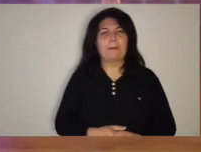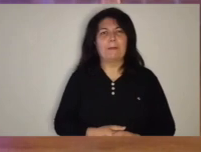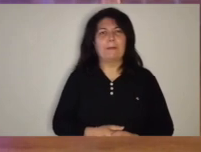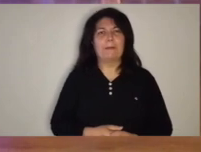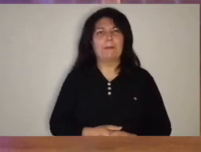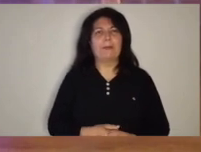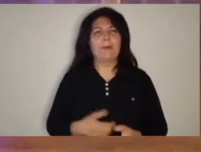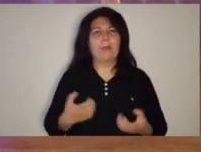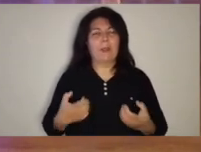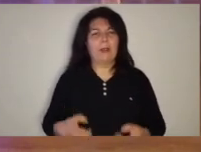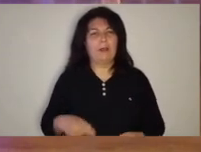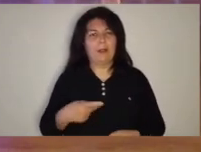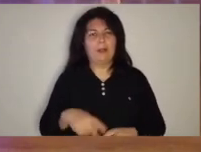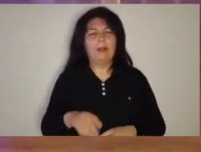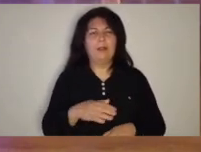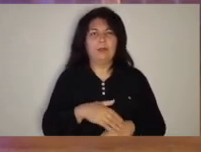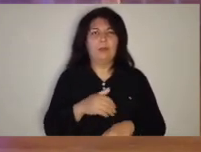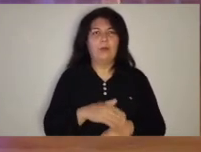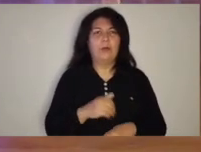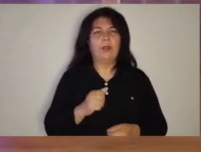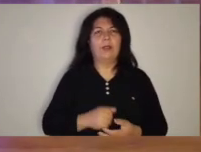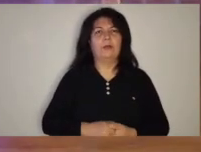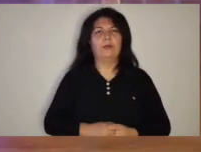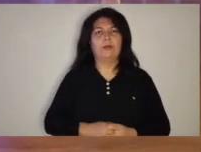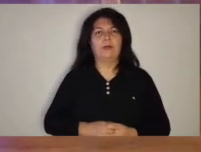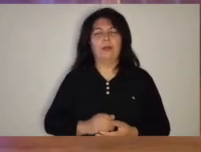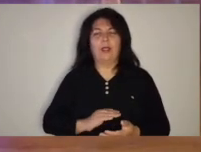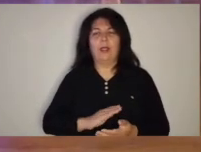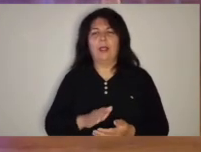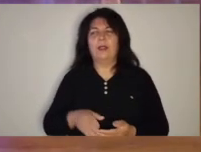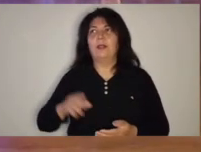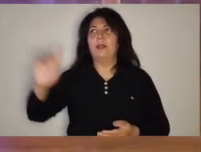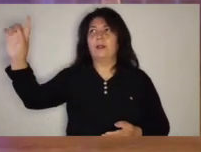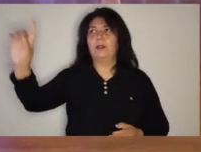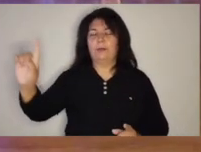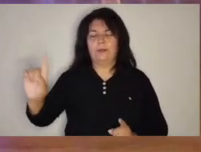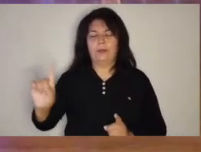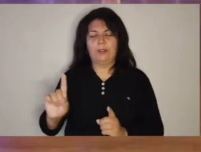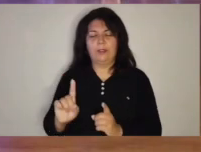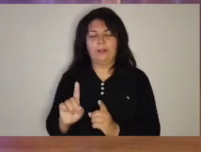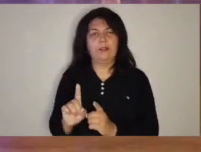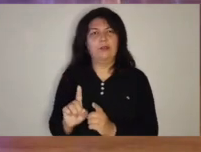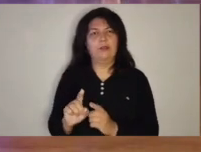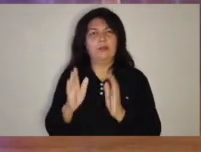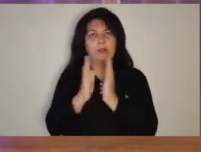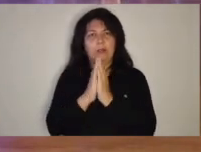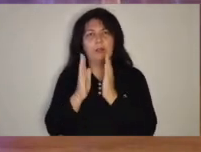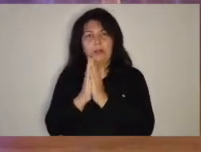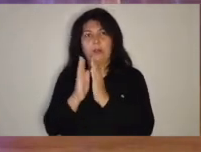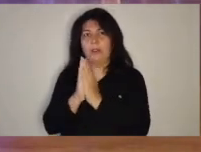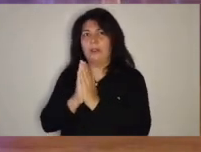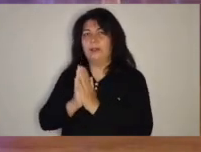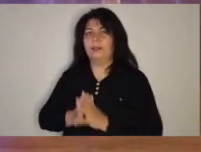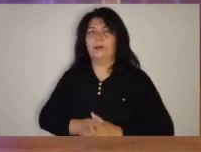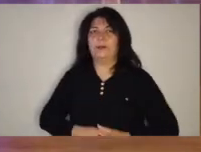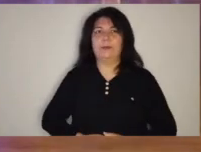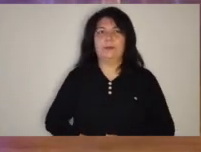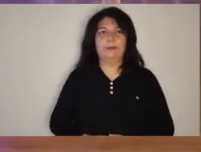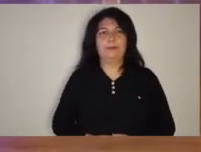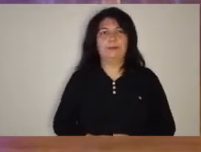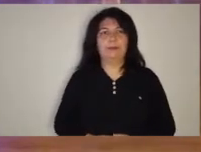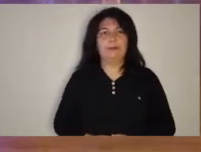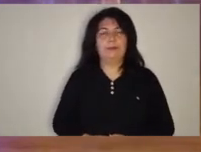eu gostaria de, neste momento, que nós pudéssemos entrar na presença do Senhor Jesus, em